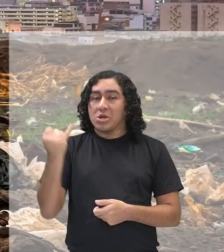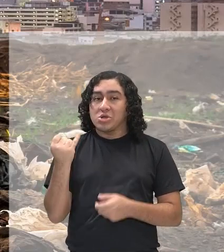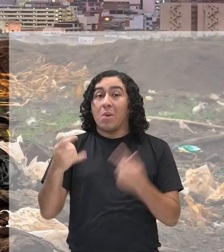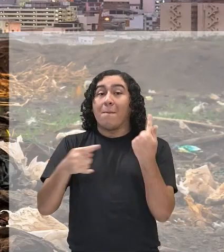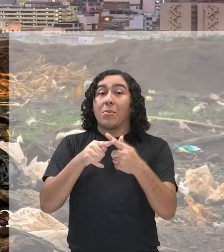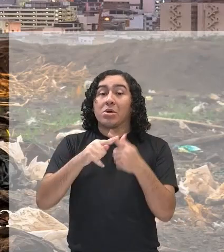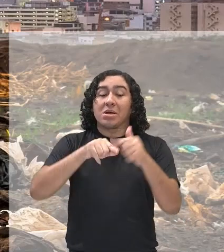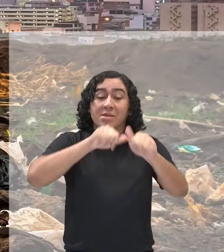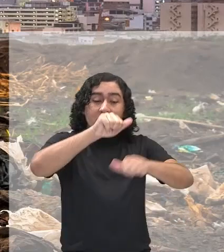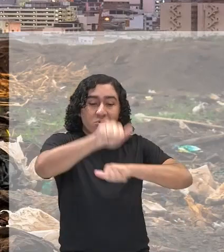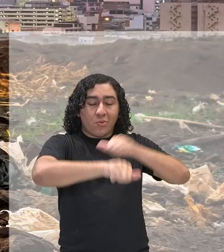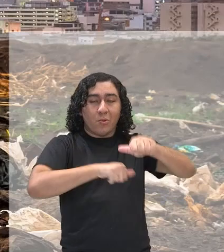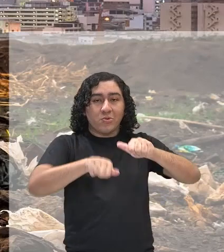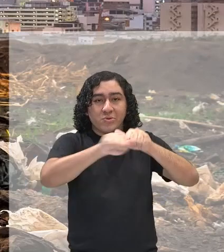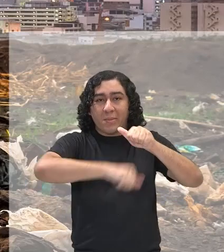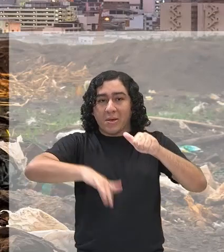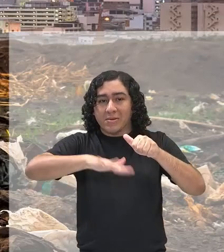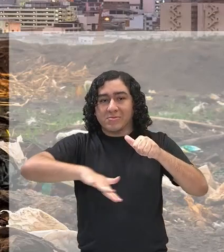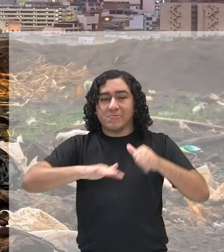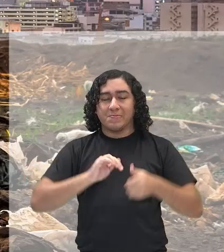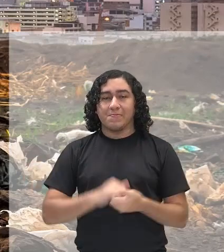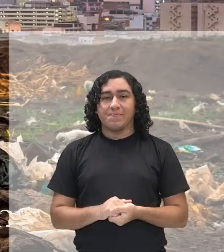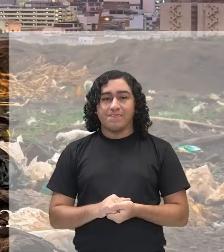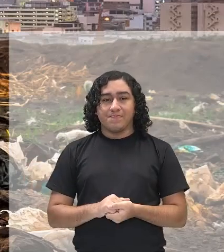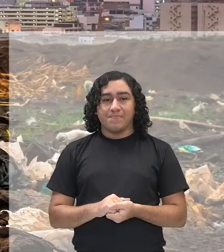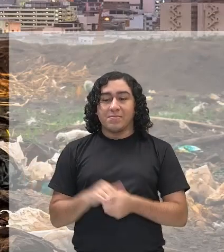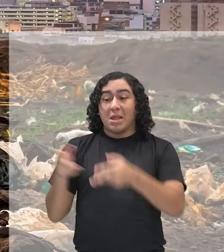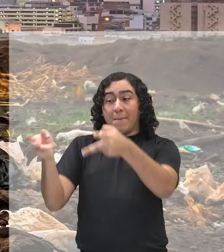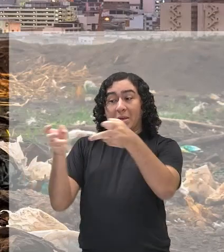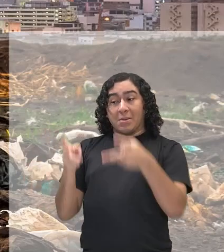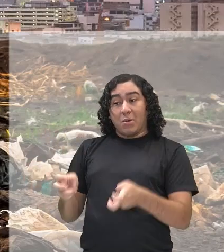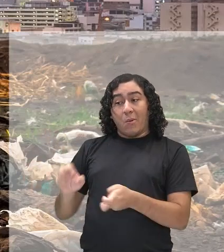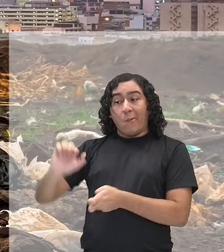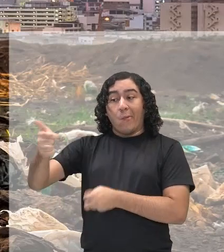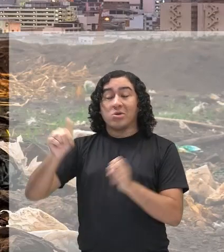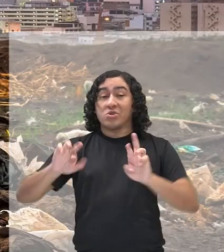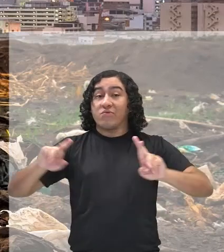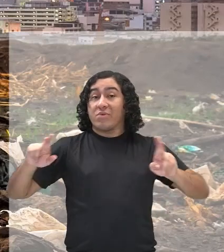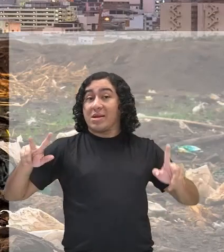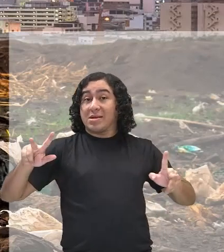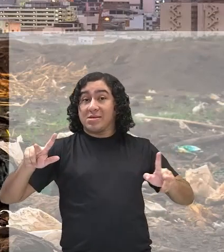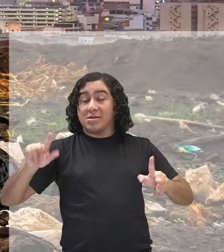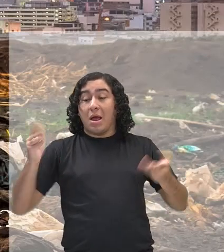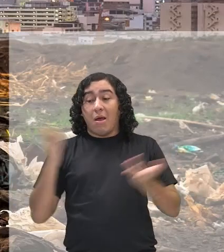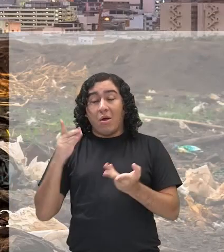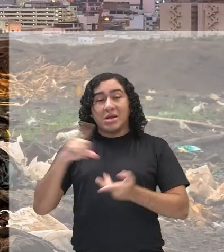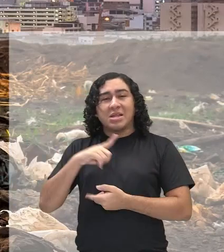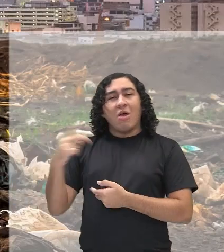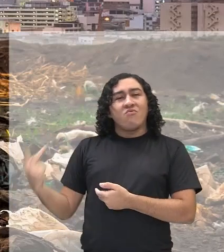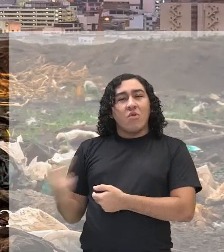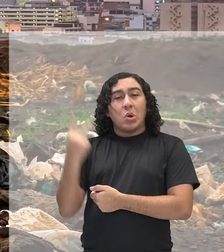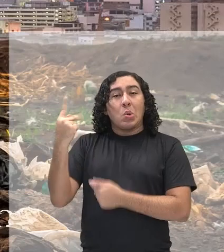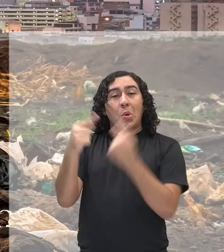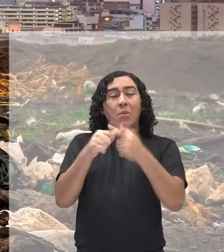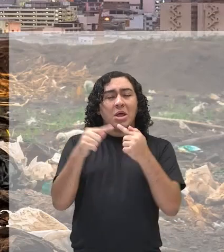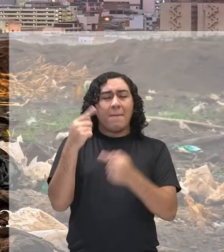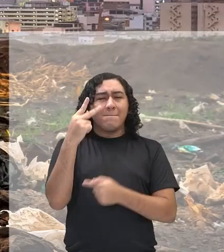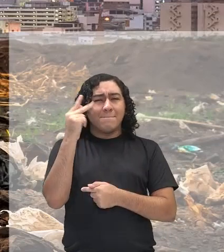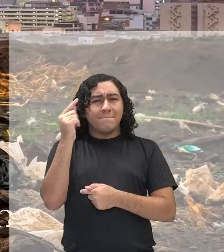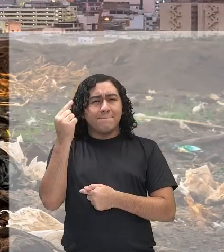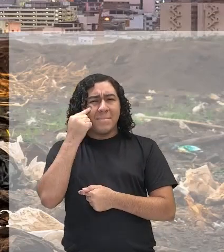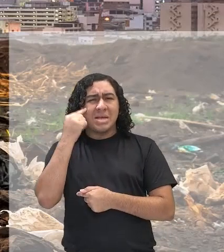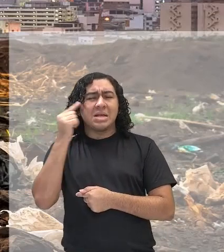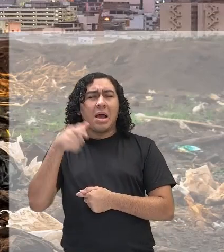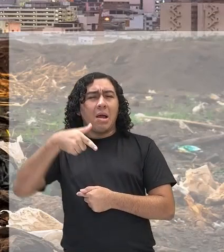de ambiente. Então, a minha percepção é outra agora. Eu vou dar valor àquilo que muitas vezes eu não estou dando valor, que é o ar, que eu não